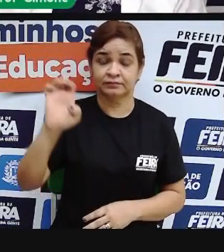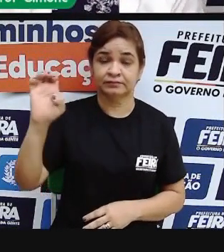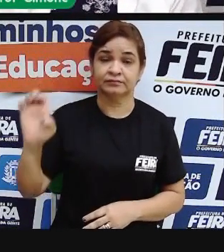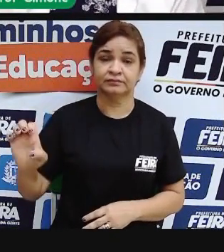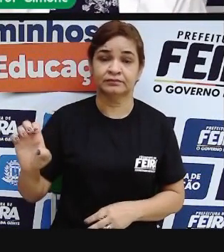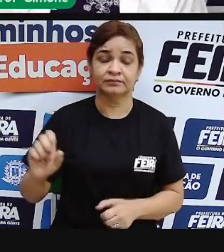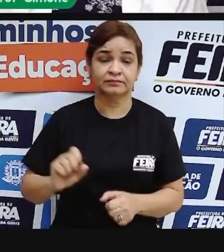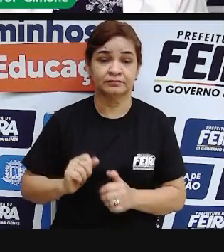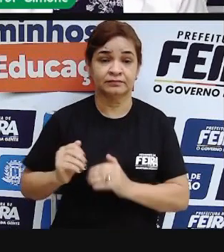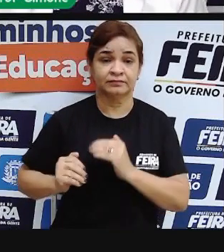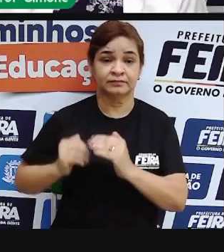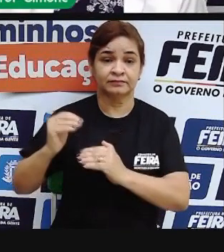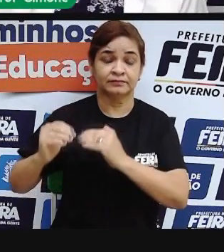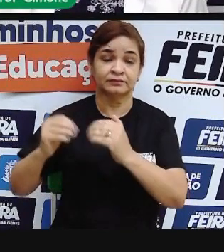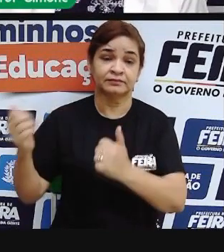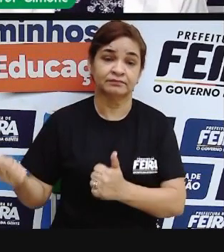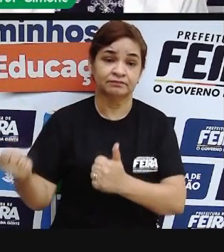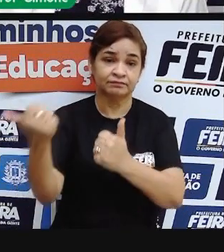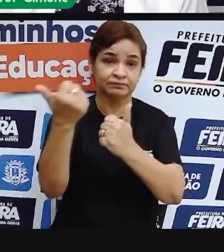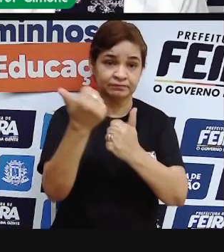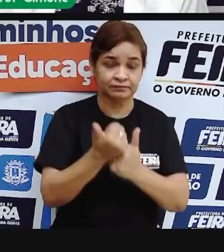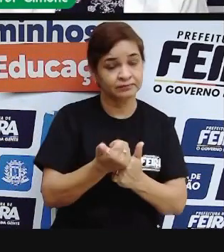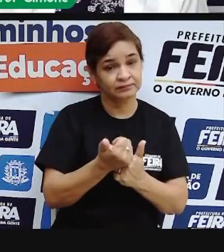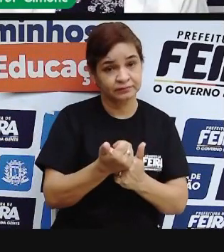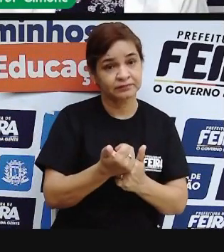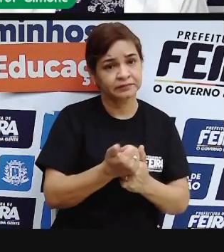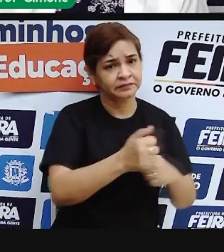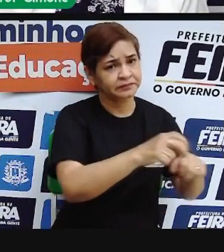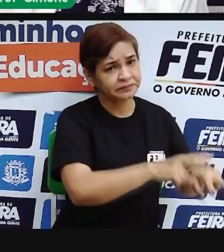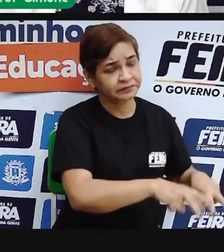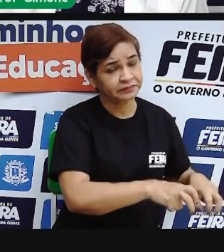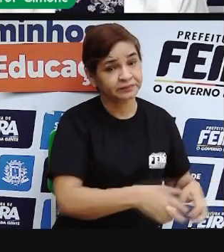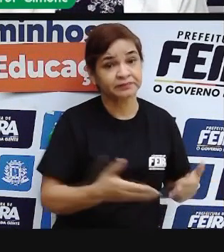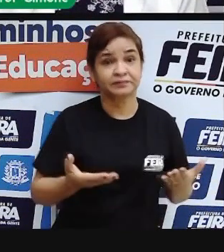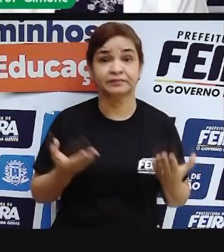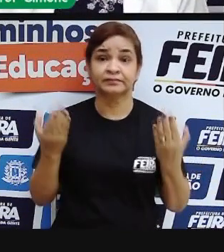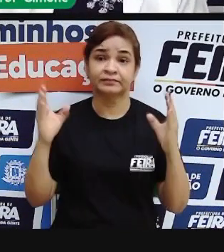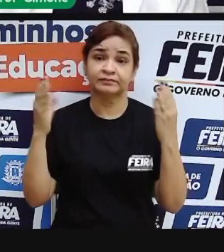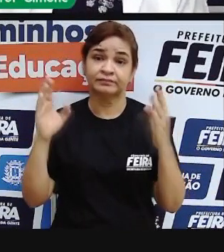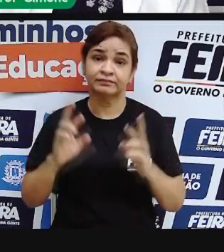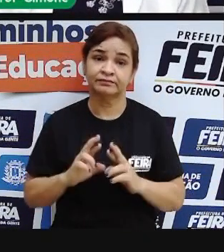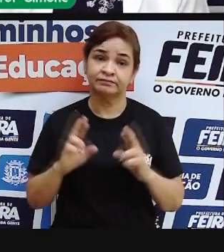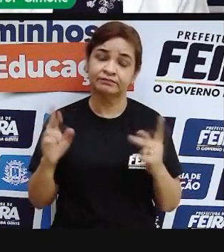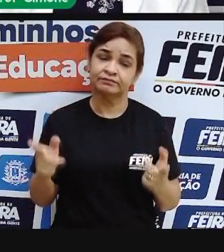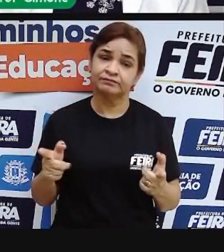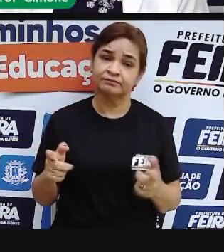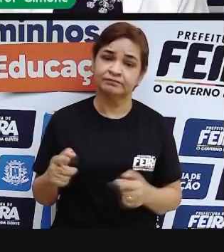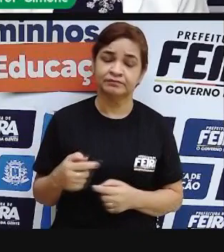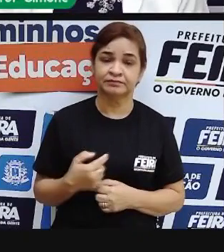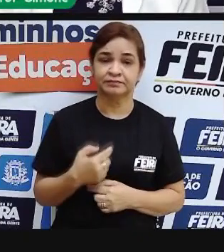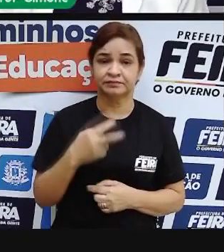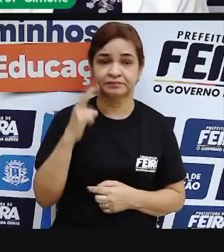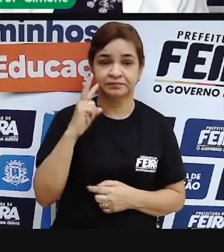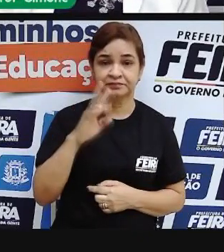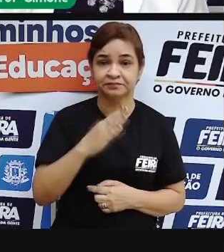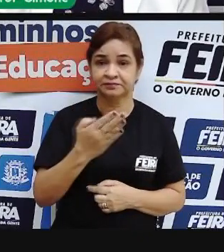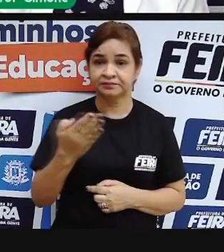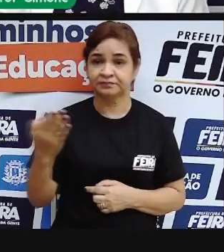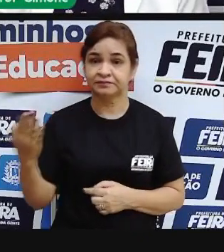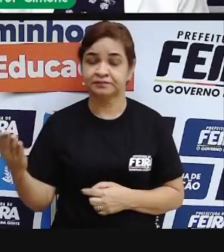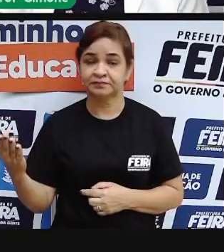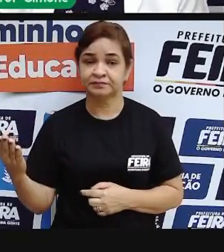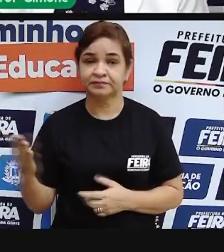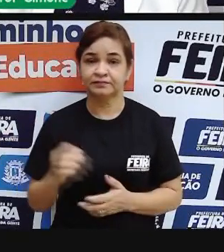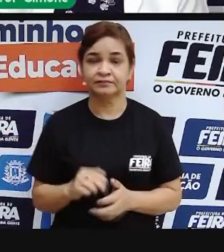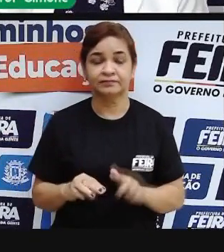fazendo aos poucos a substituição dos elementos dessa festa. Aqui está para vocês uma representação